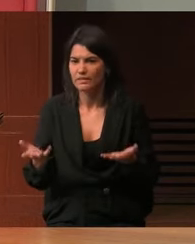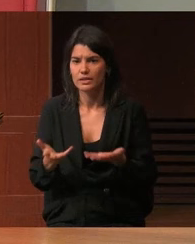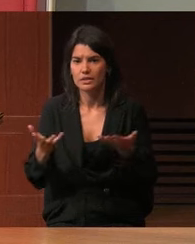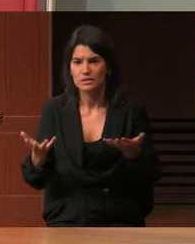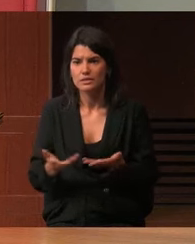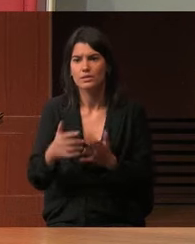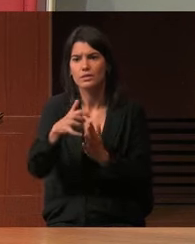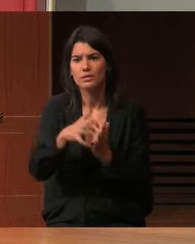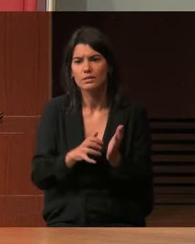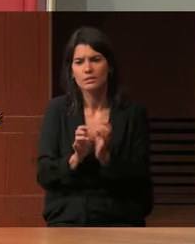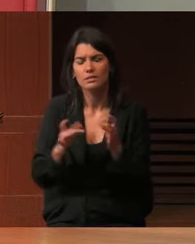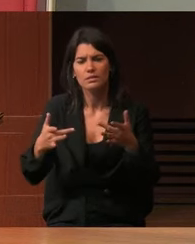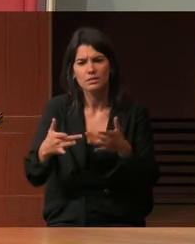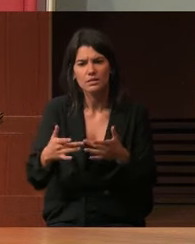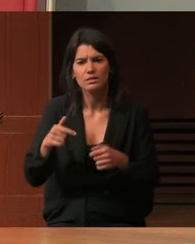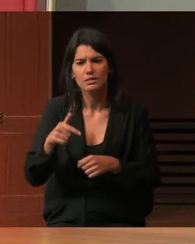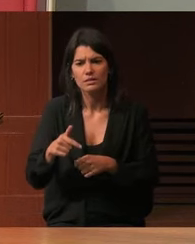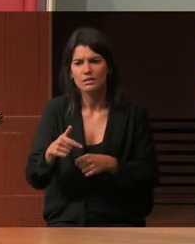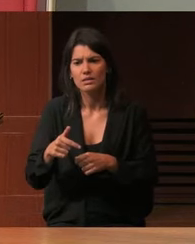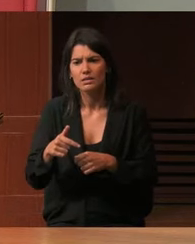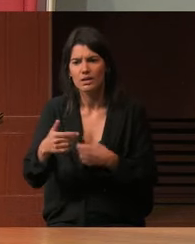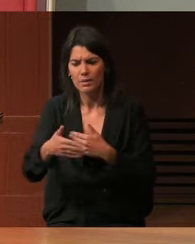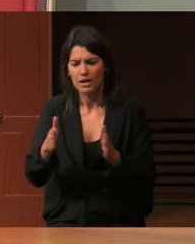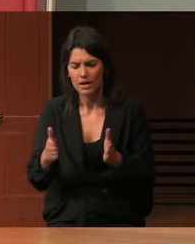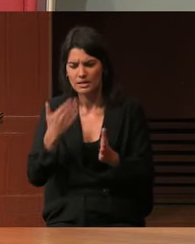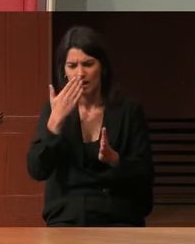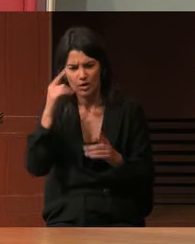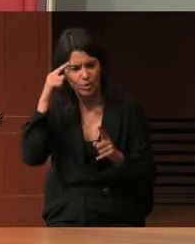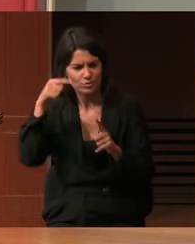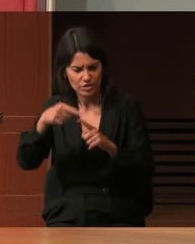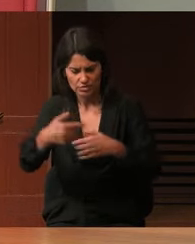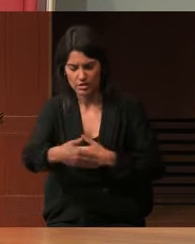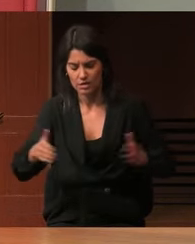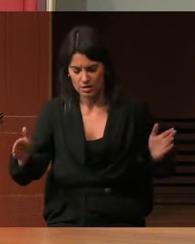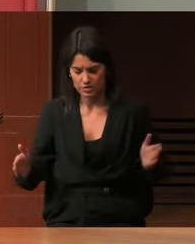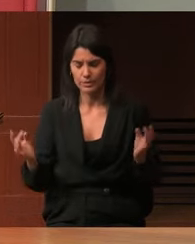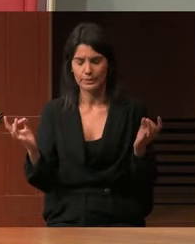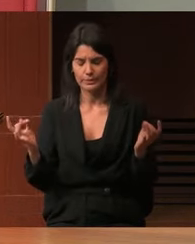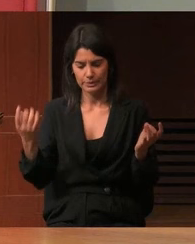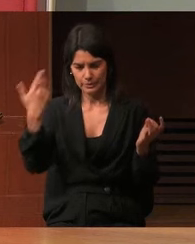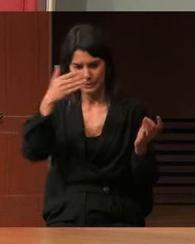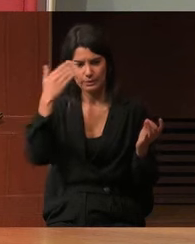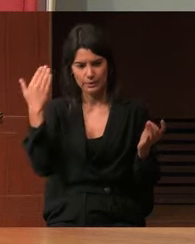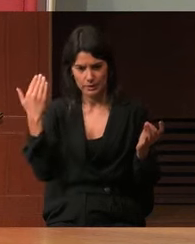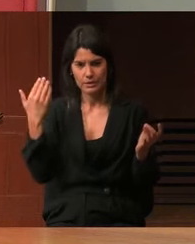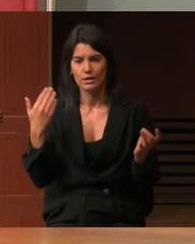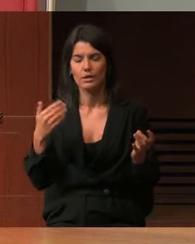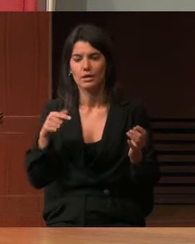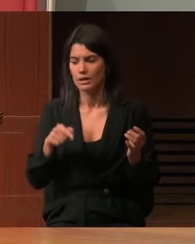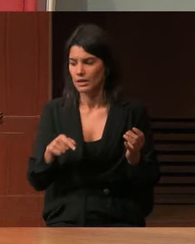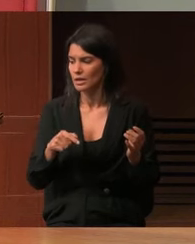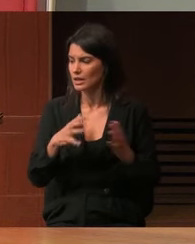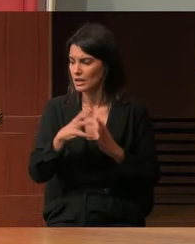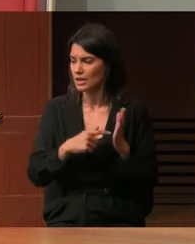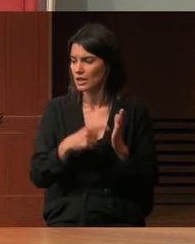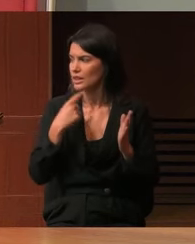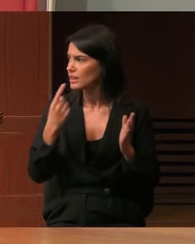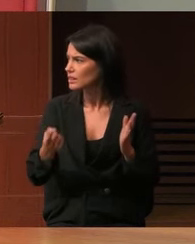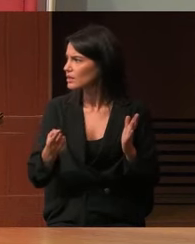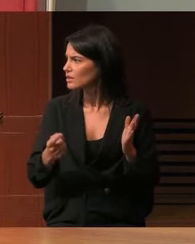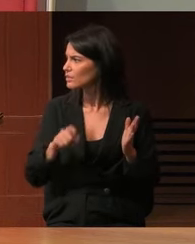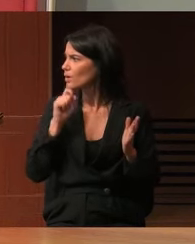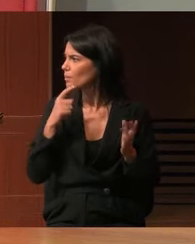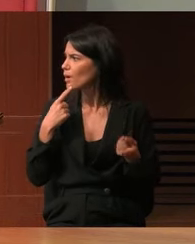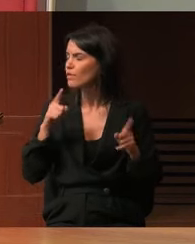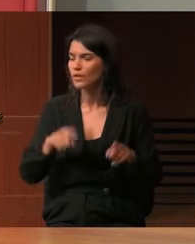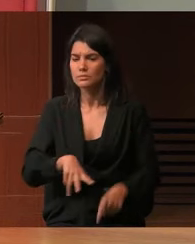como uma cabine concebida com um propósito de relaxamento. Aqui afirma-se, nesse texto, você pode recuperar o